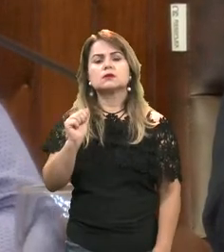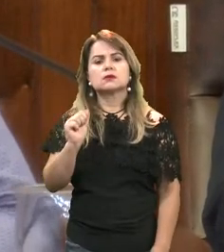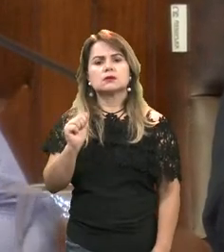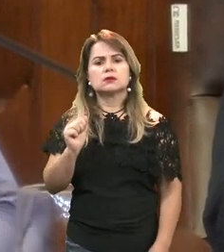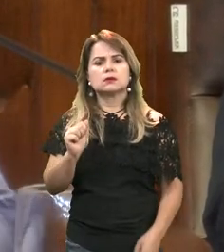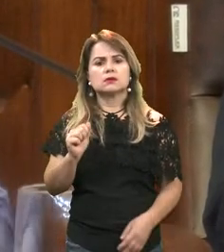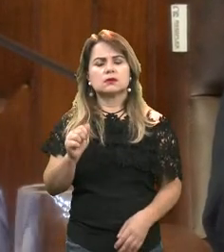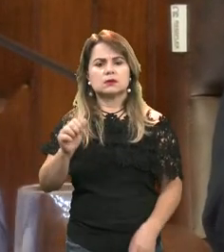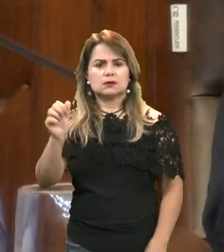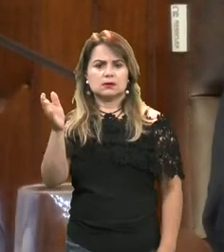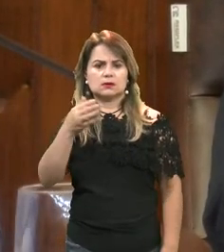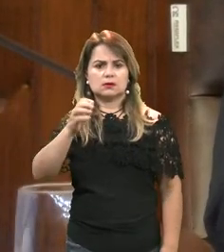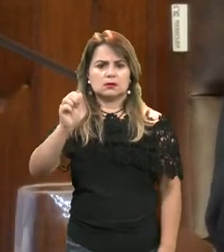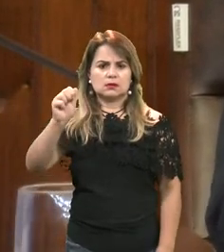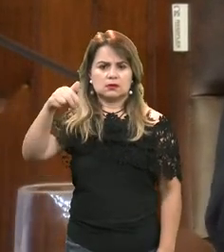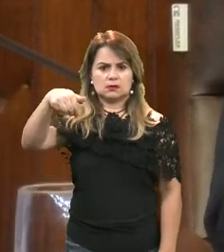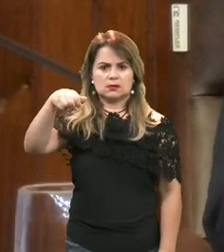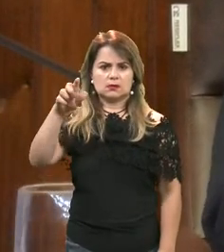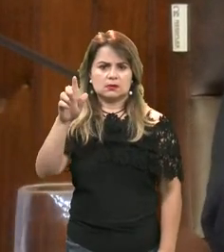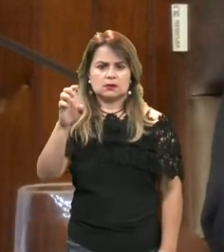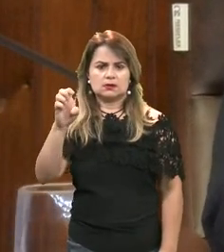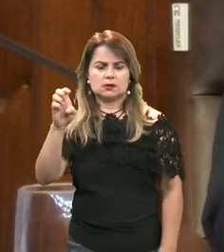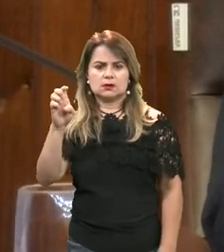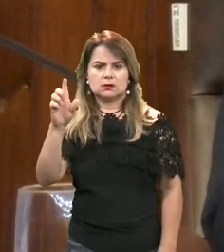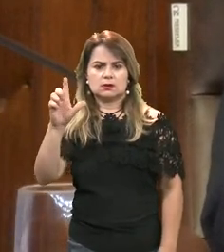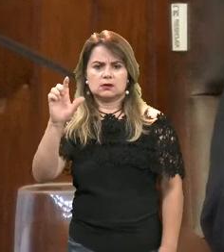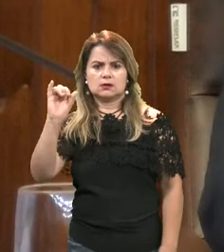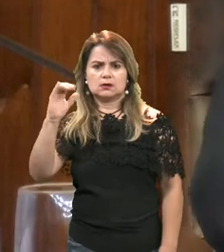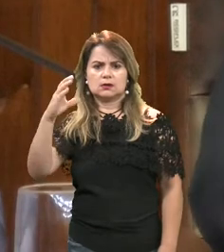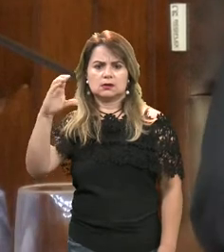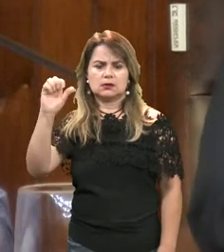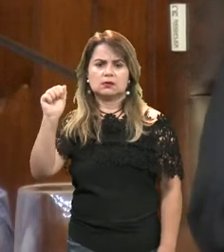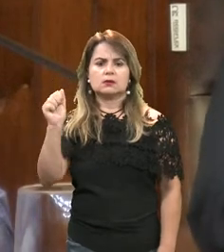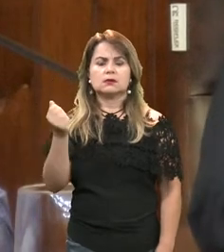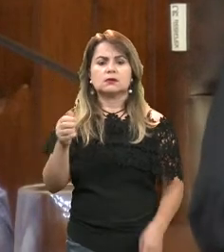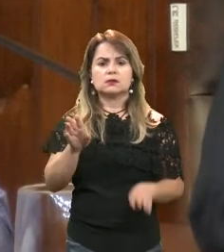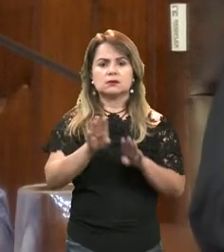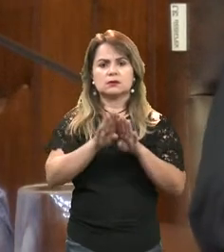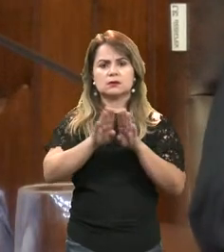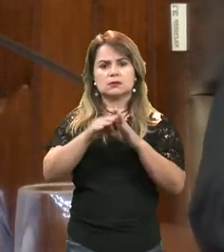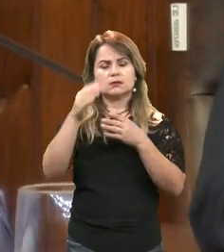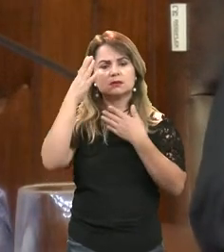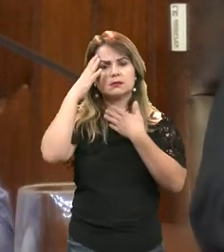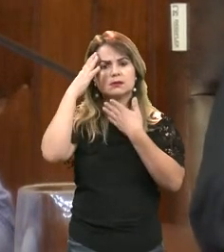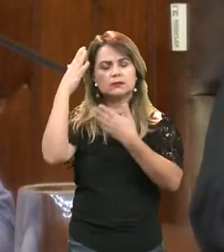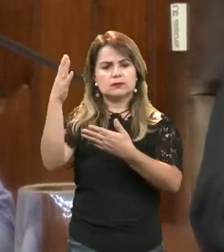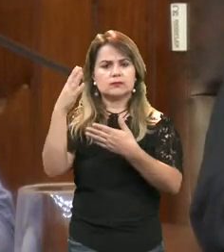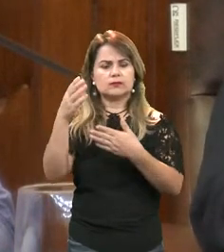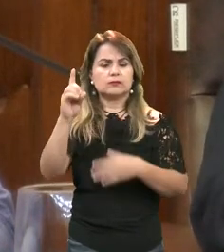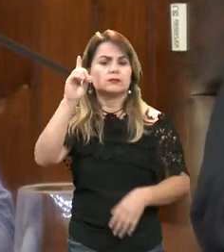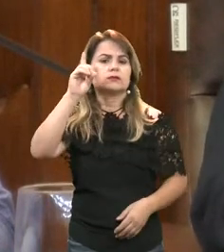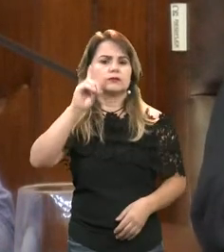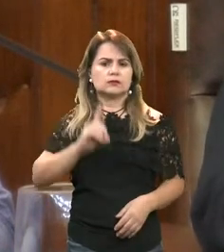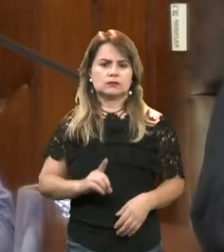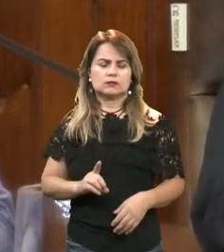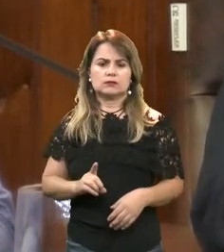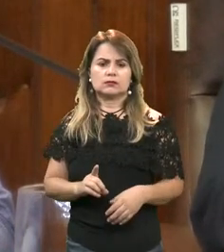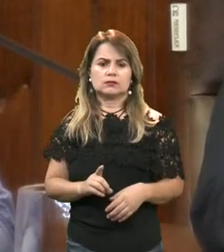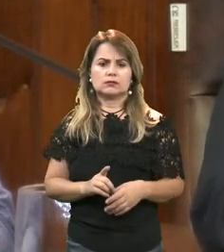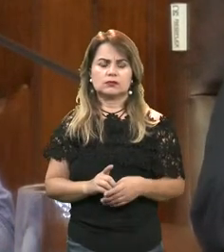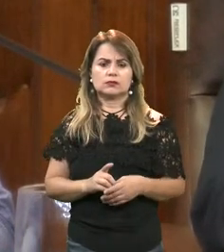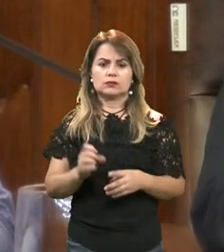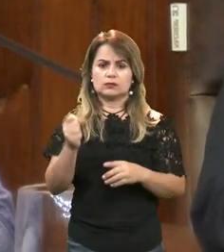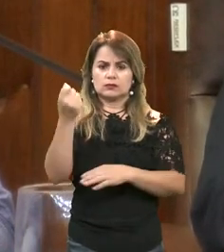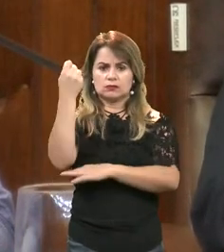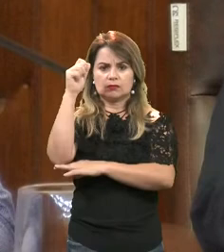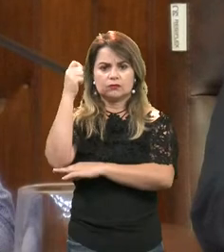Carpanedo, Angélica Cristiane da Cruz. Como também agradecer à diretoria dos Anjos Guerreiros,